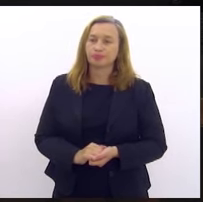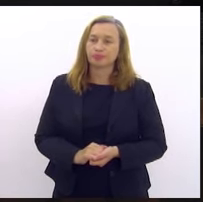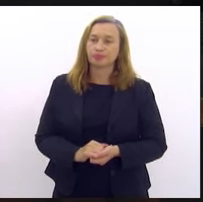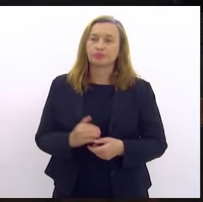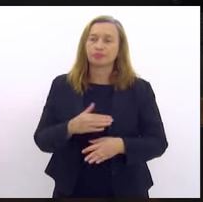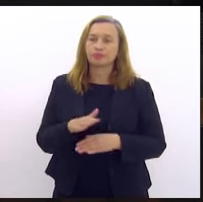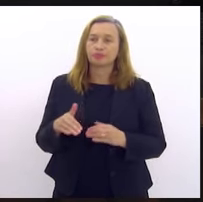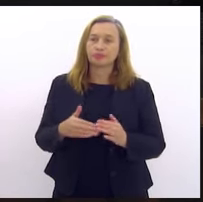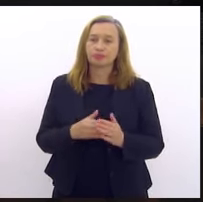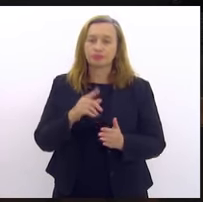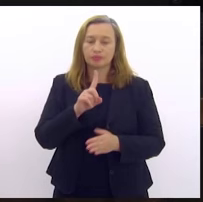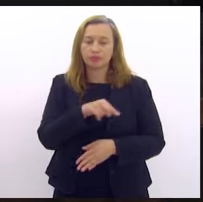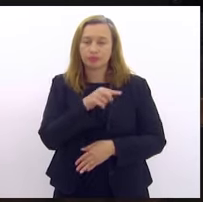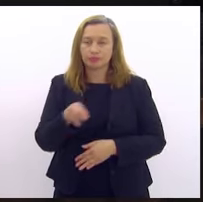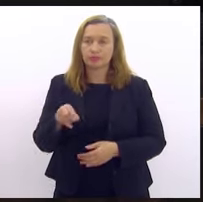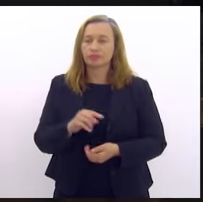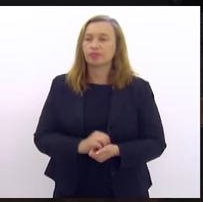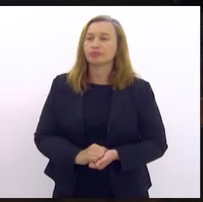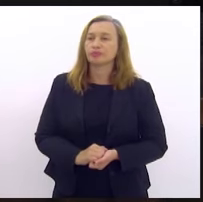Todos os rejeitados.